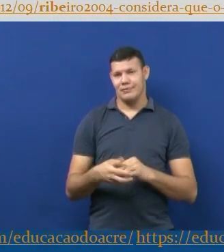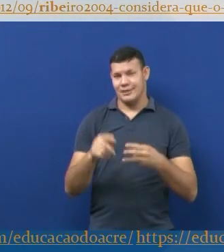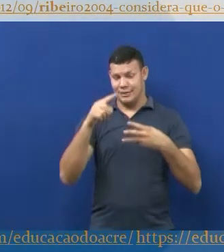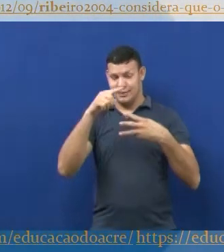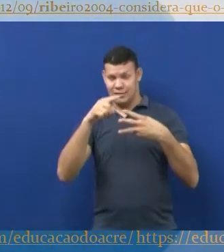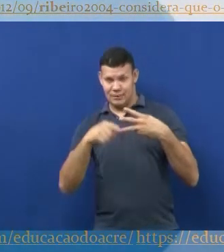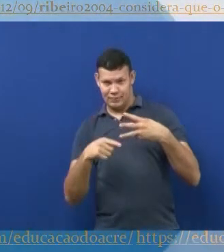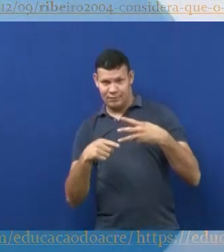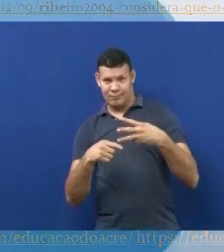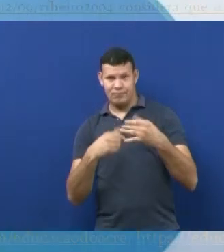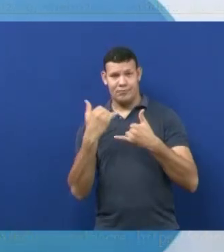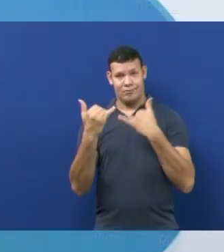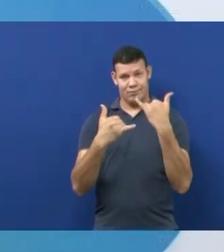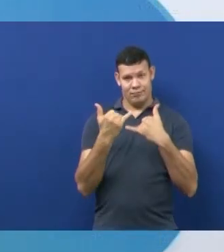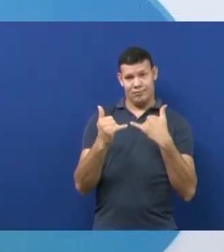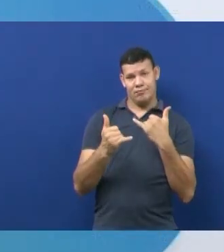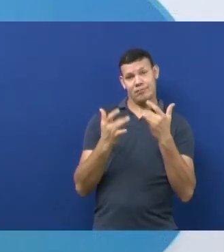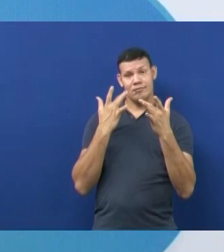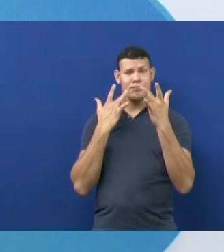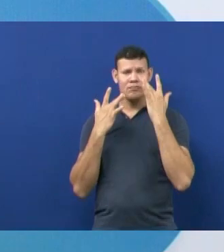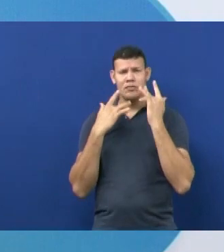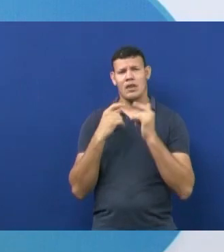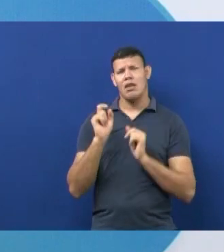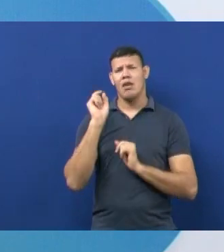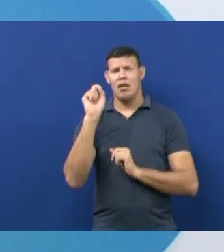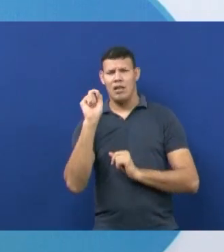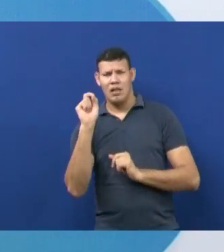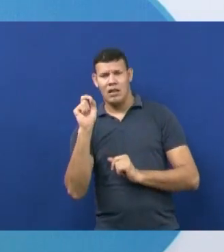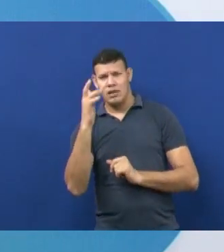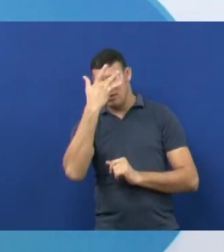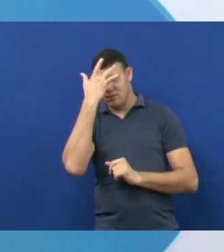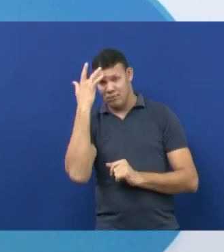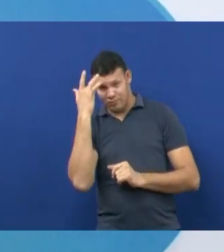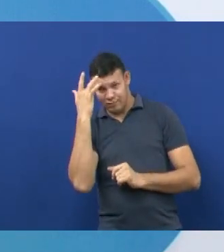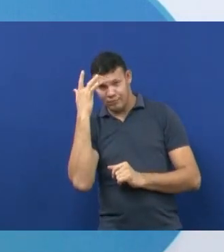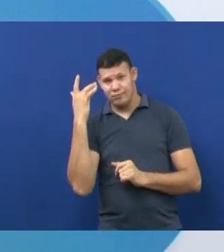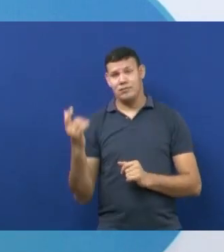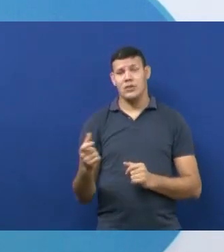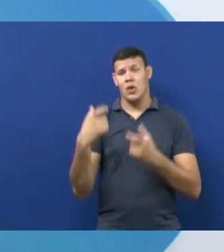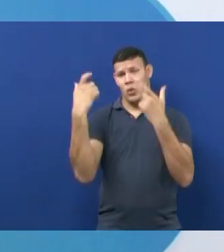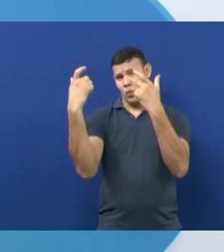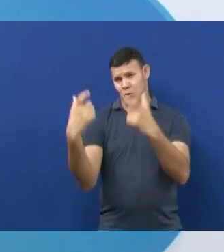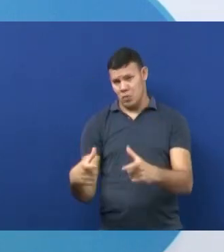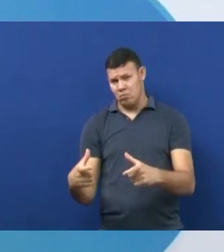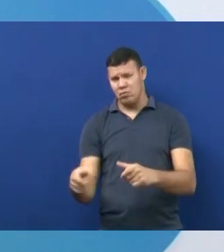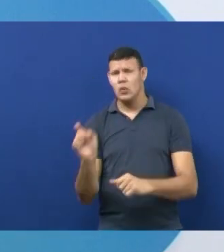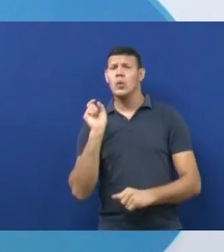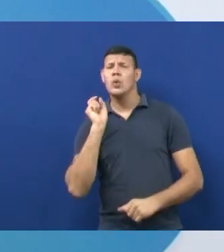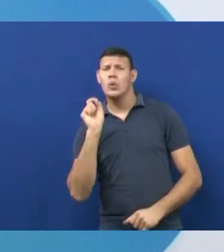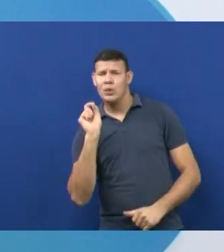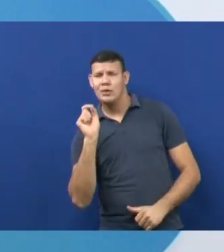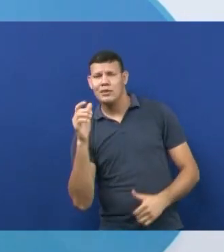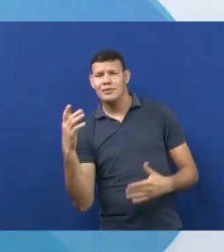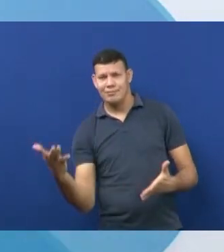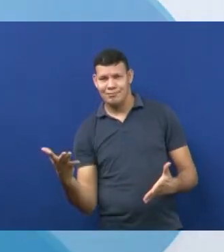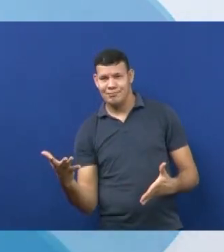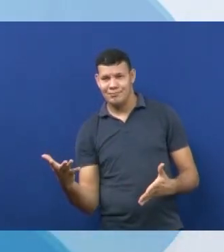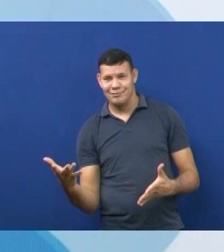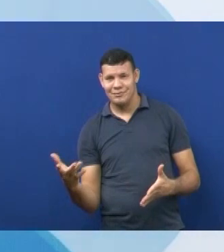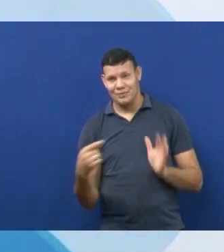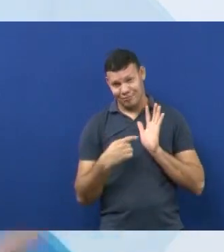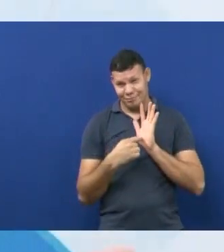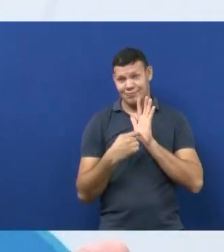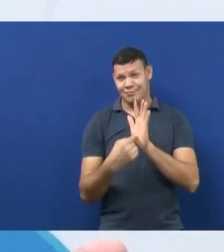3 elementos. O quem, o onde e o quê. E assim, você está, através da sua brincadeira do